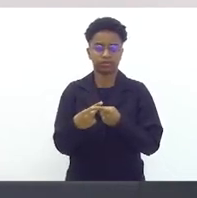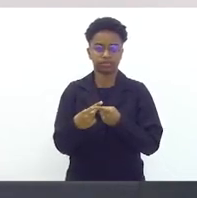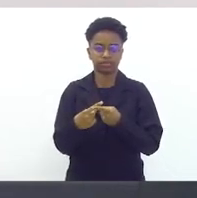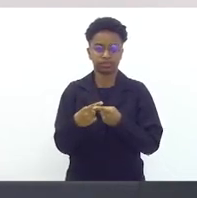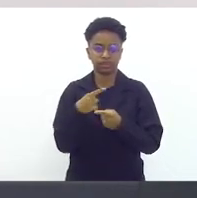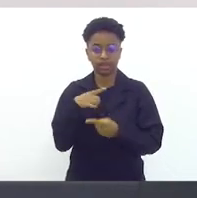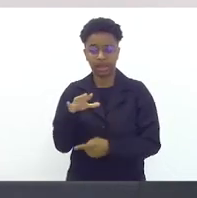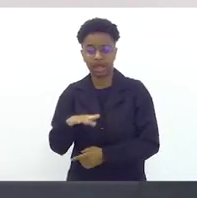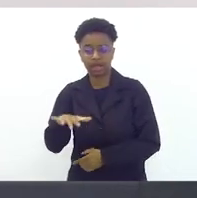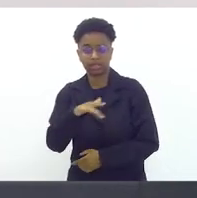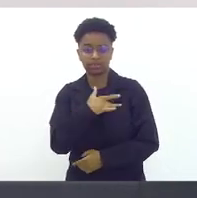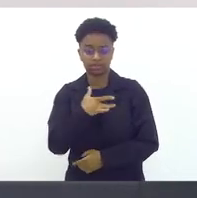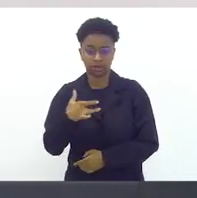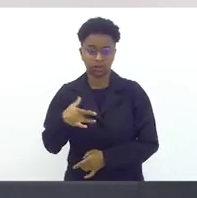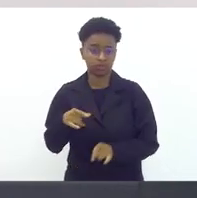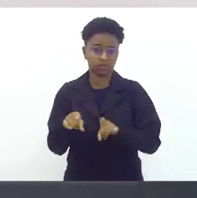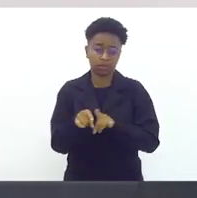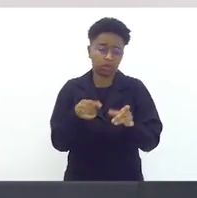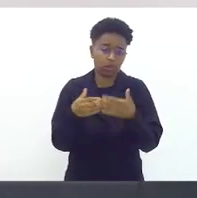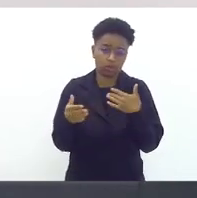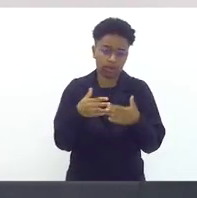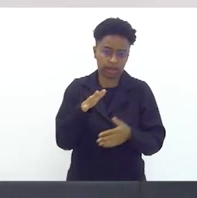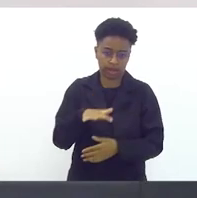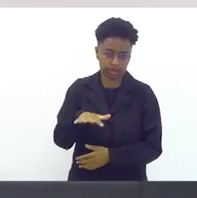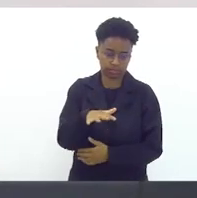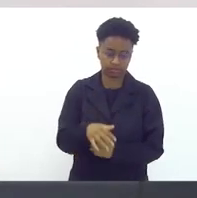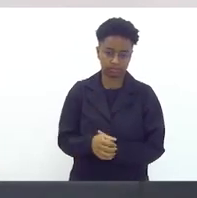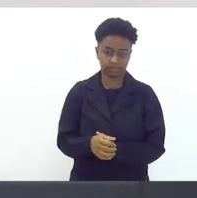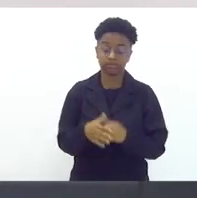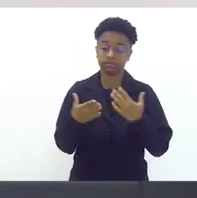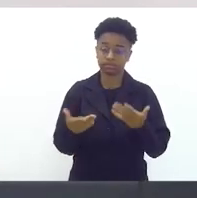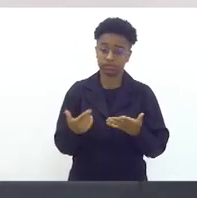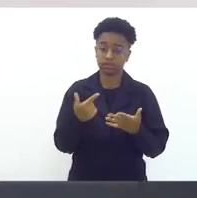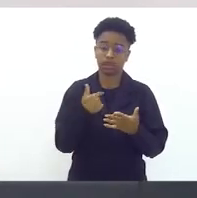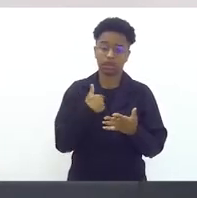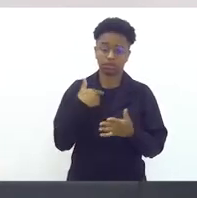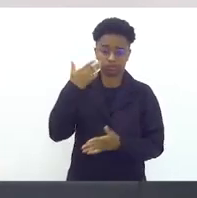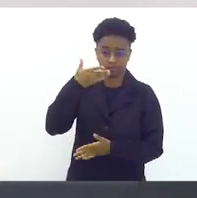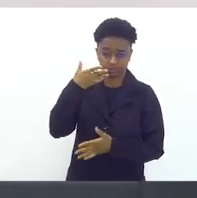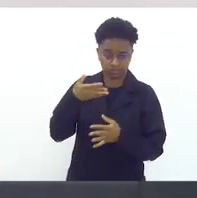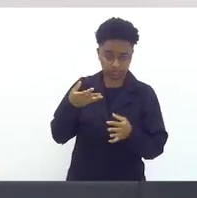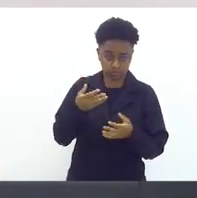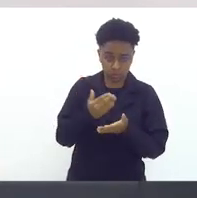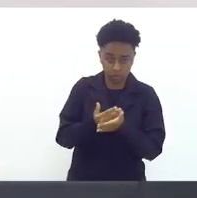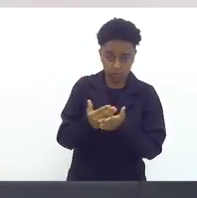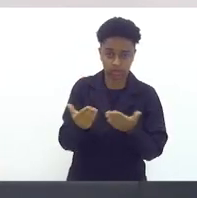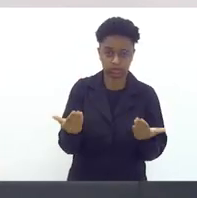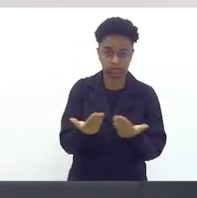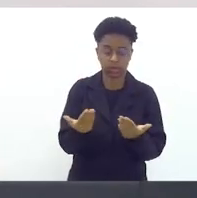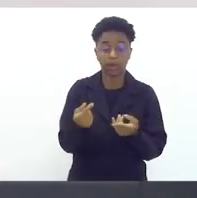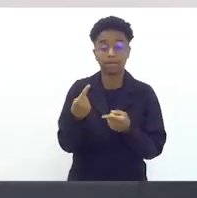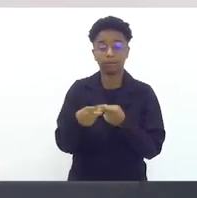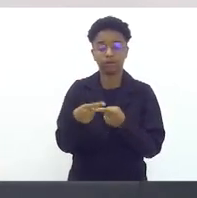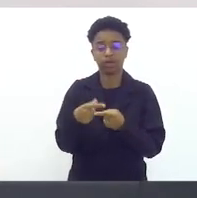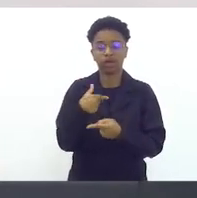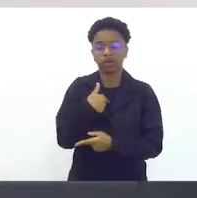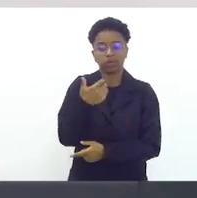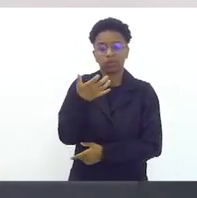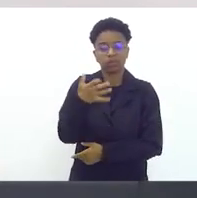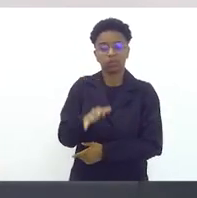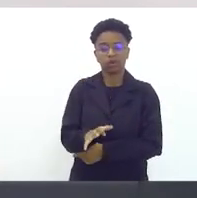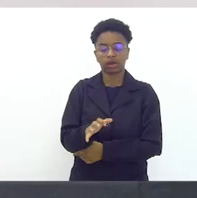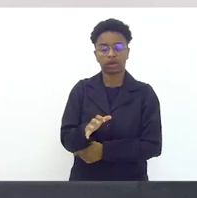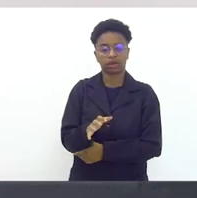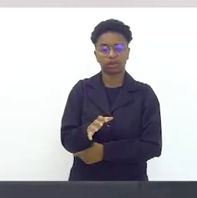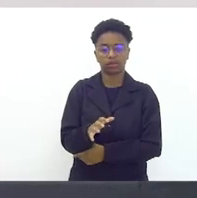da área da saúde em qualquer segmento. Então, faço essas considerações iniciais, porque não quero que essa